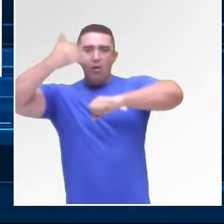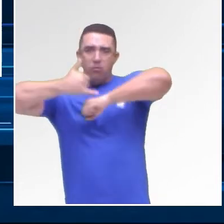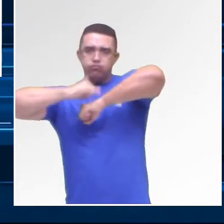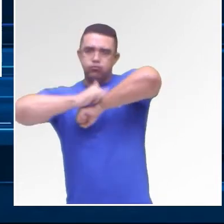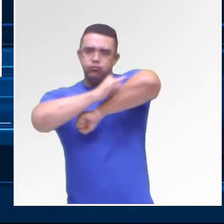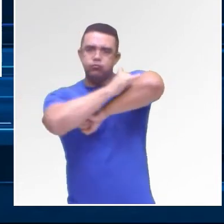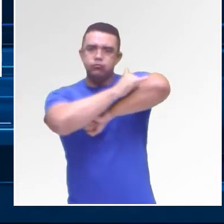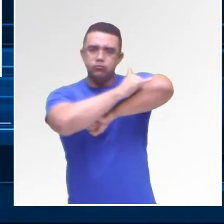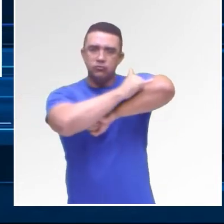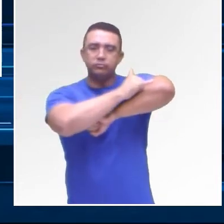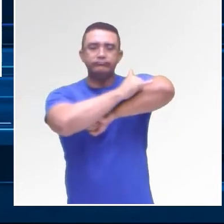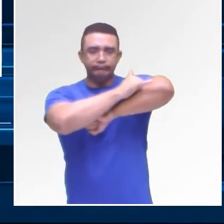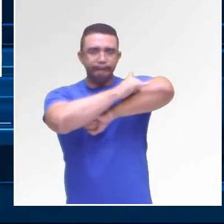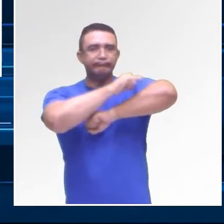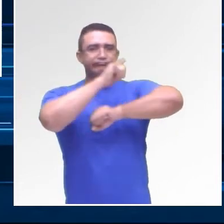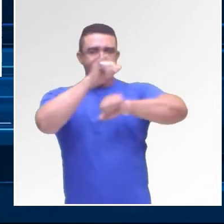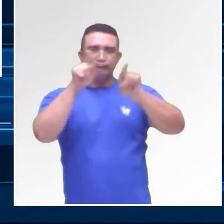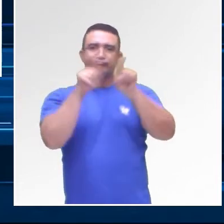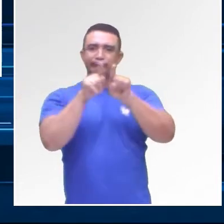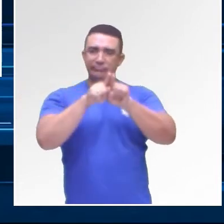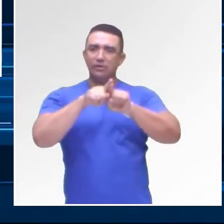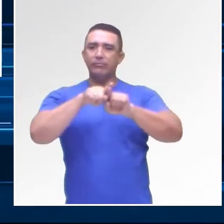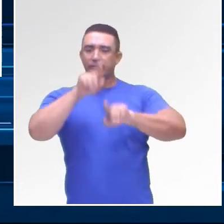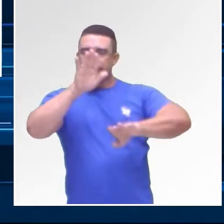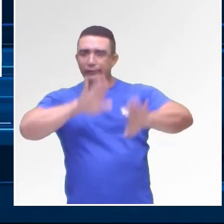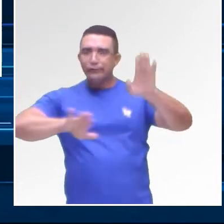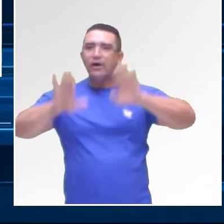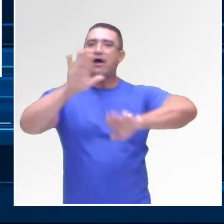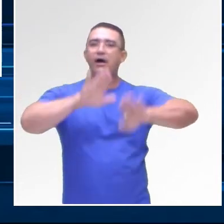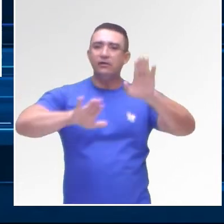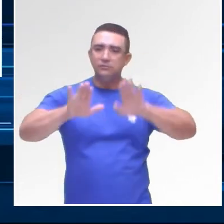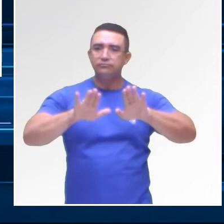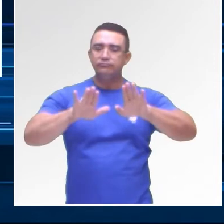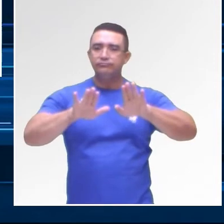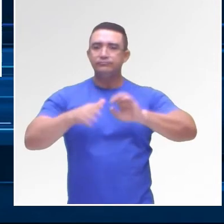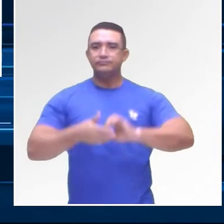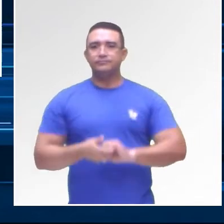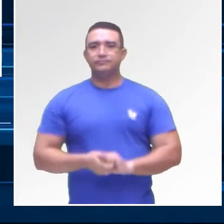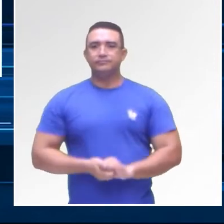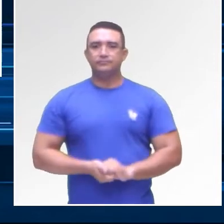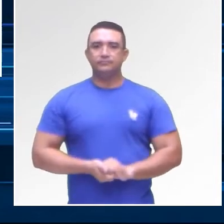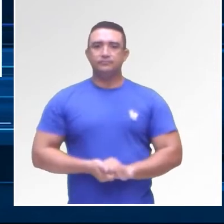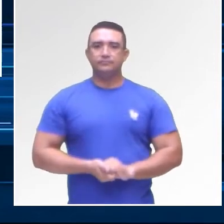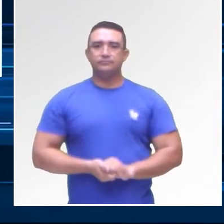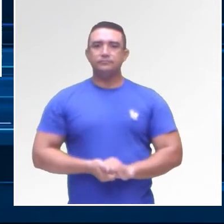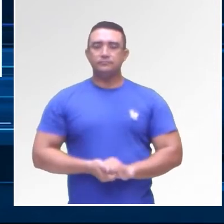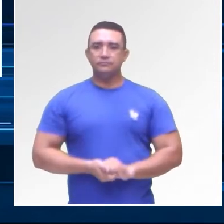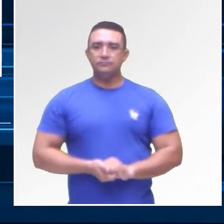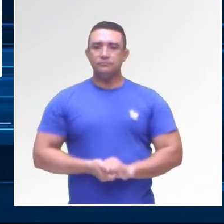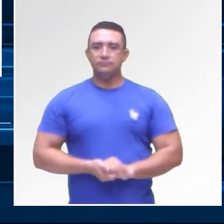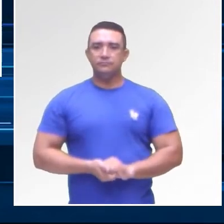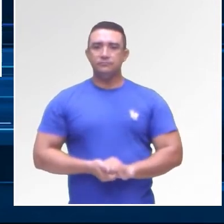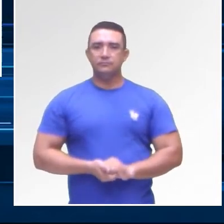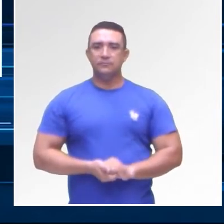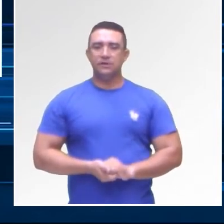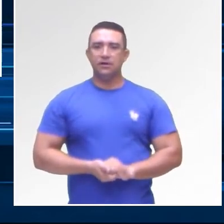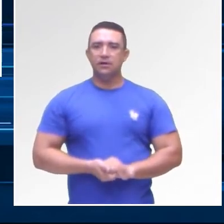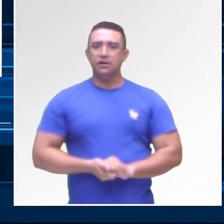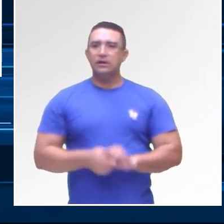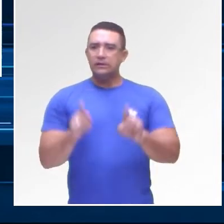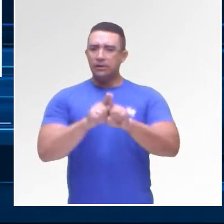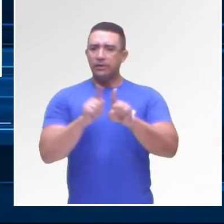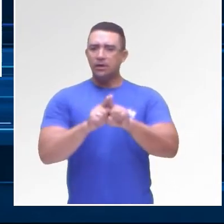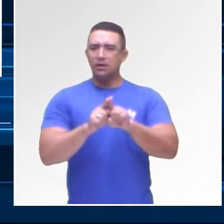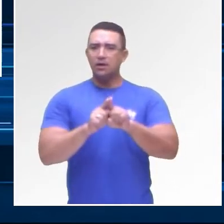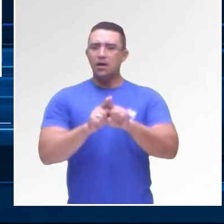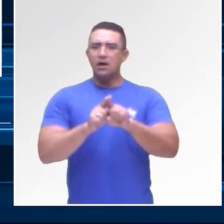ou contribui para que você acumule bastante gordura, tá? E falando de gordura